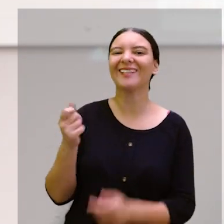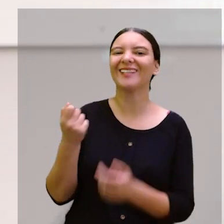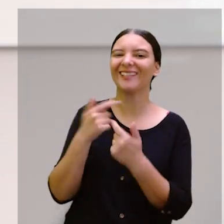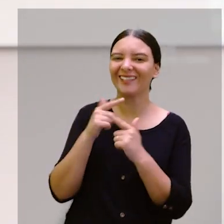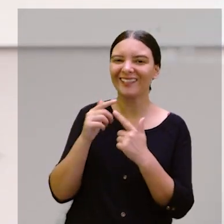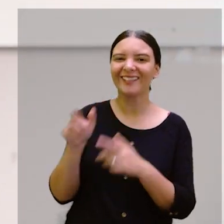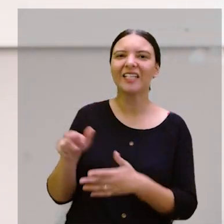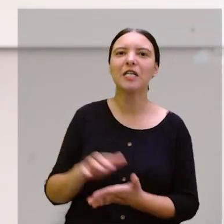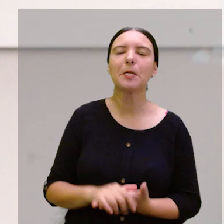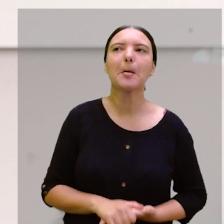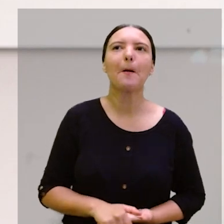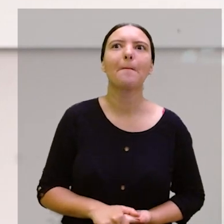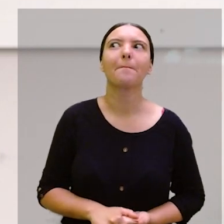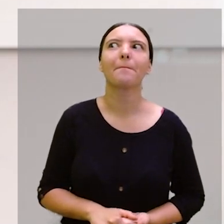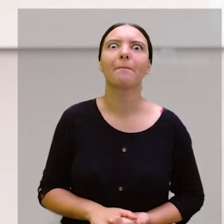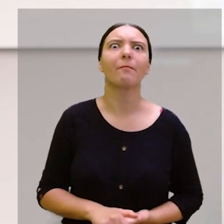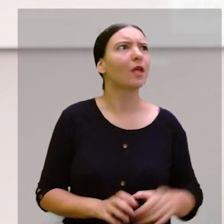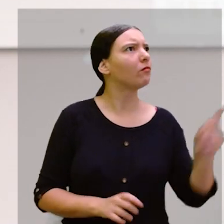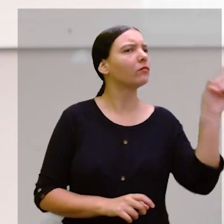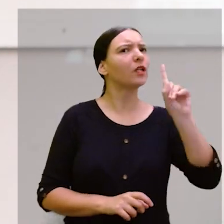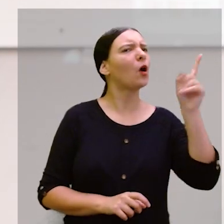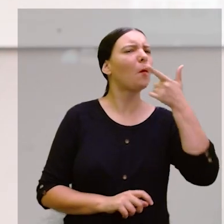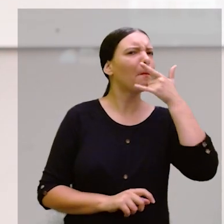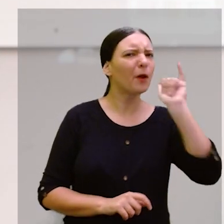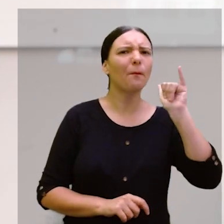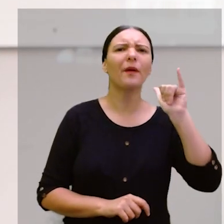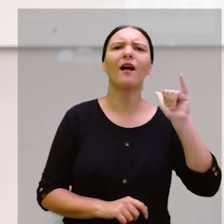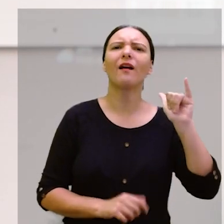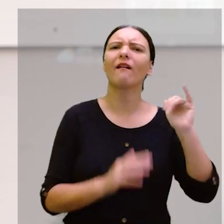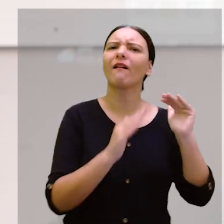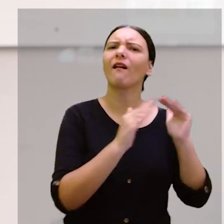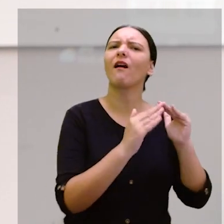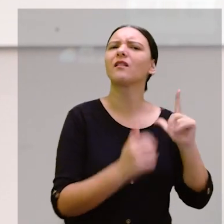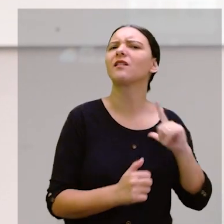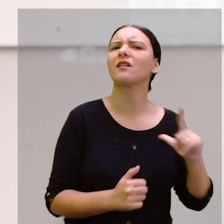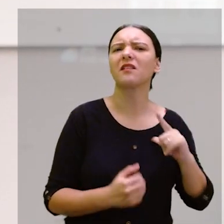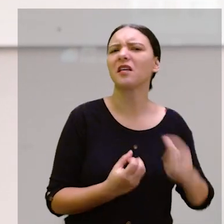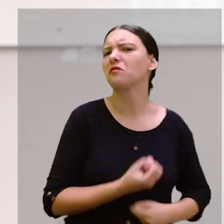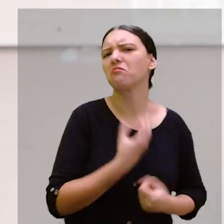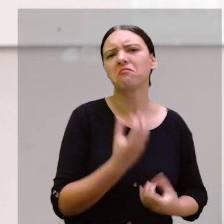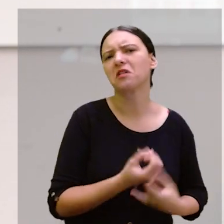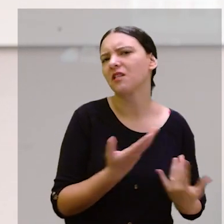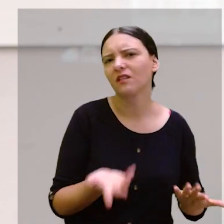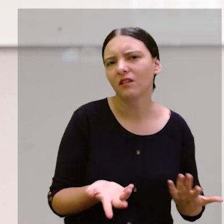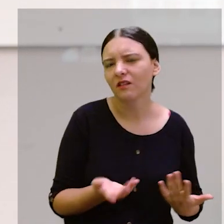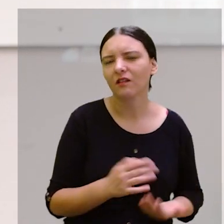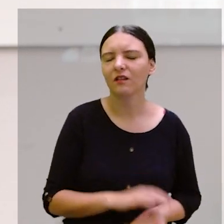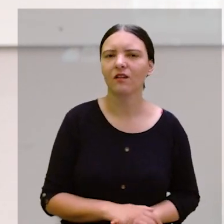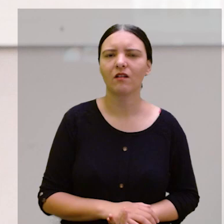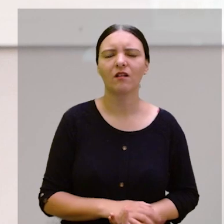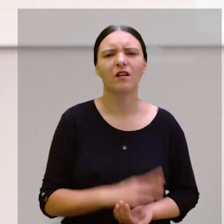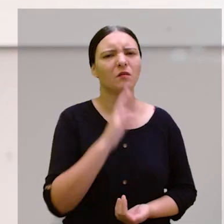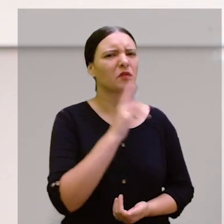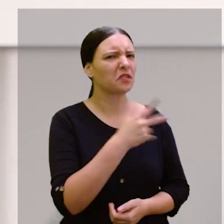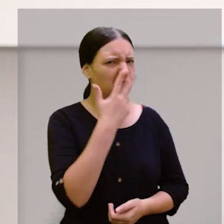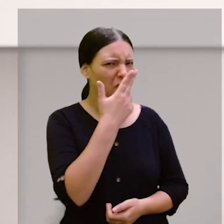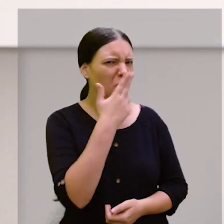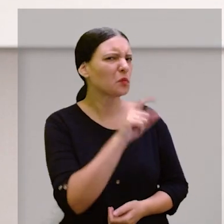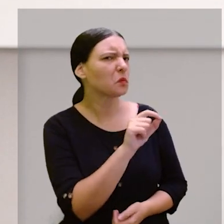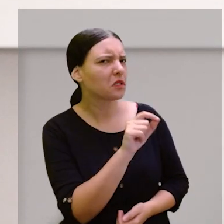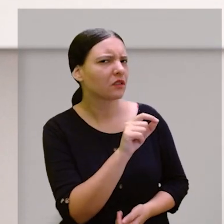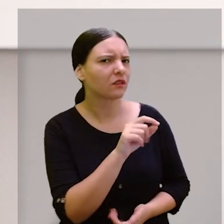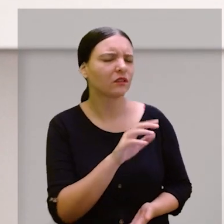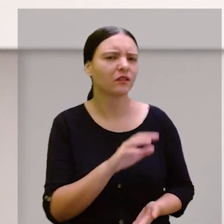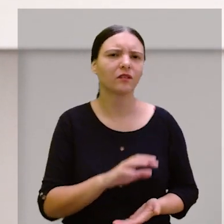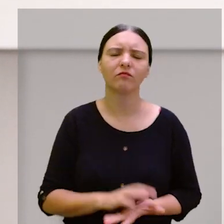E aí eu disse assim, não, é o livro que o meu pai tinha, de poesia. E aí ele falou, o que você achou?